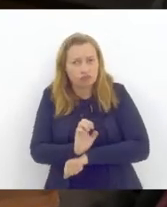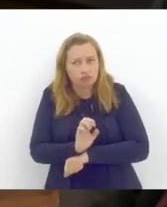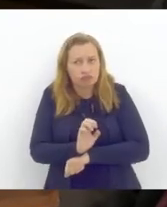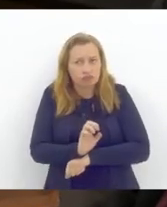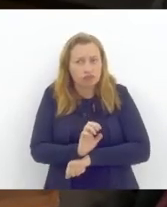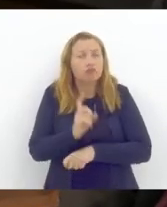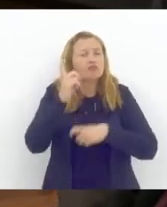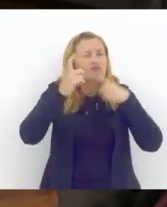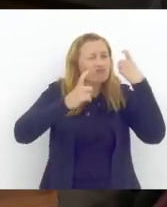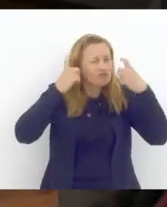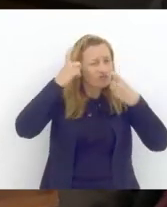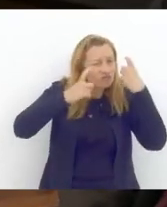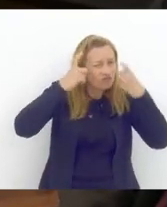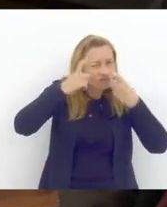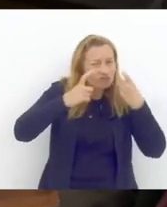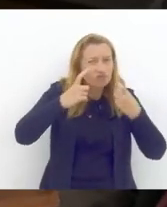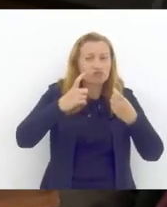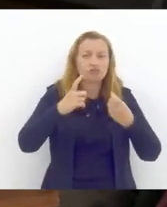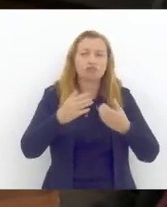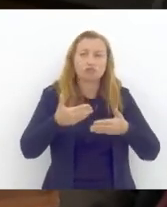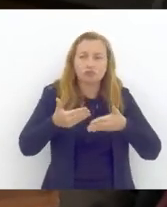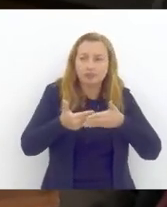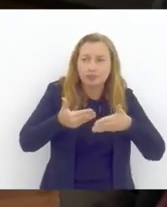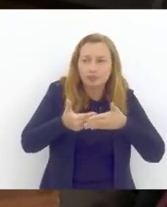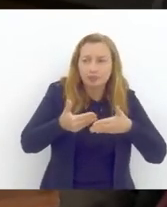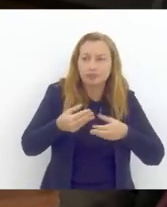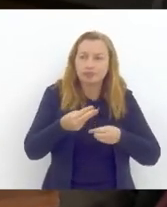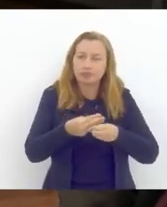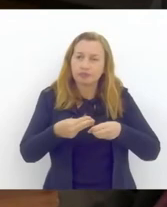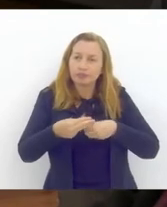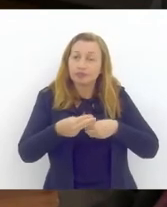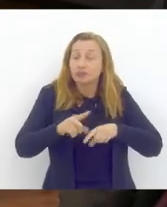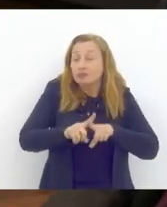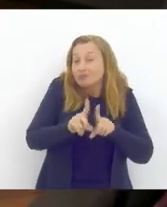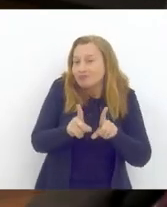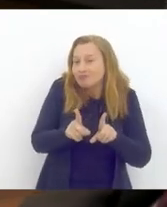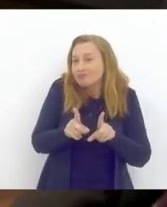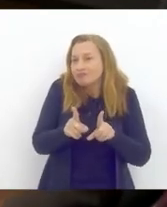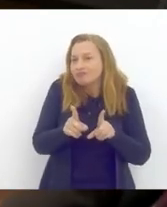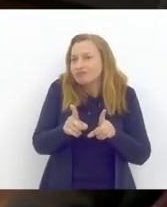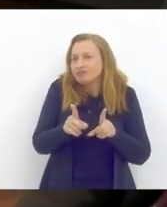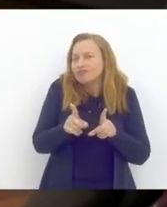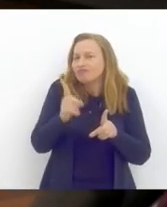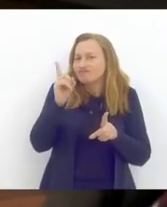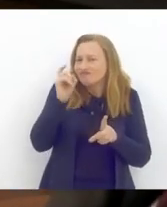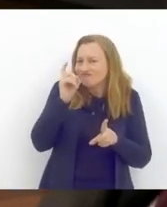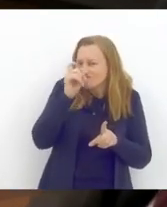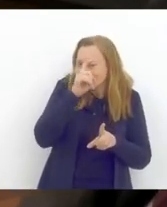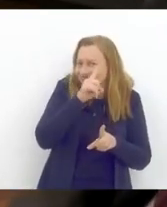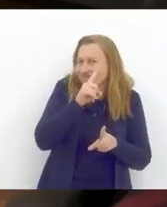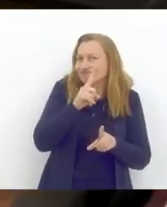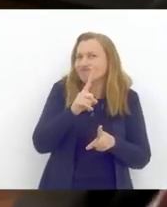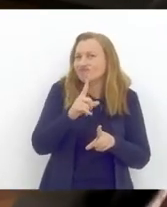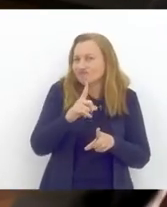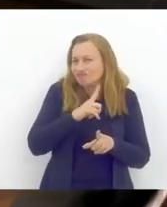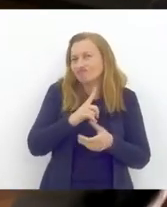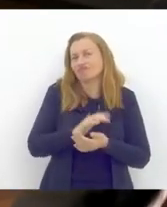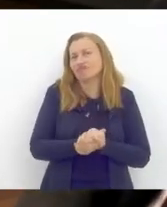se preocupado em se aproximar dos municípios, mas ainda tem muita dificuldade. Resta